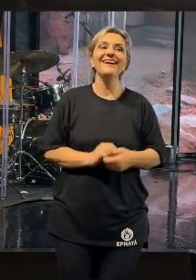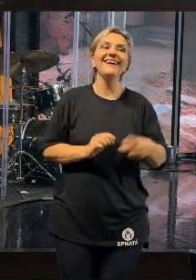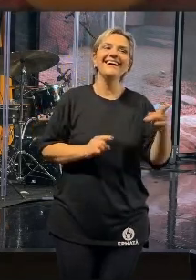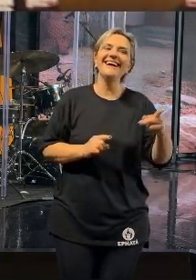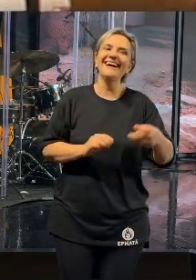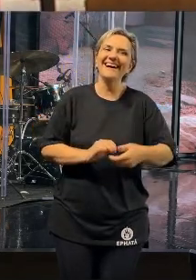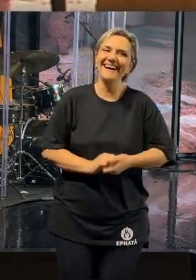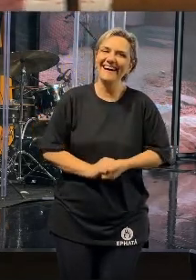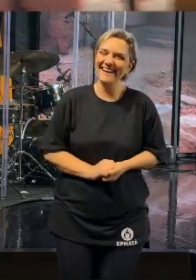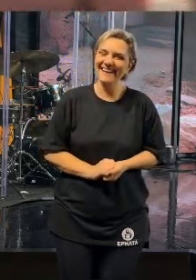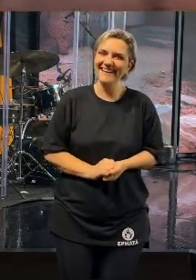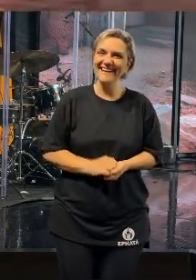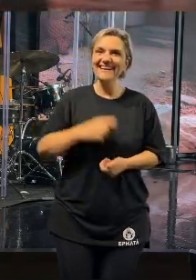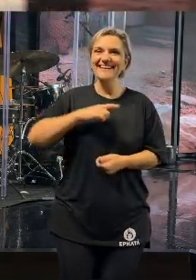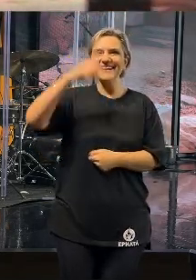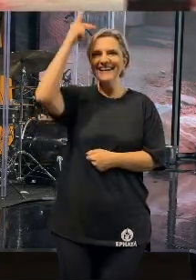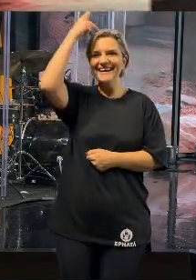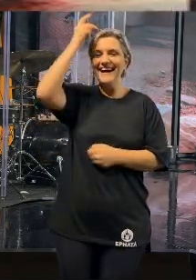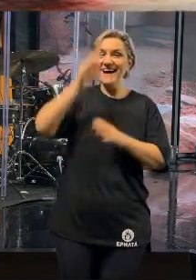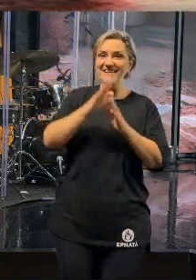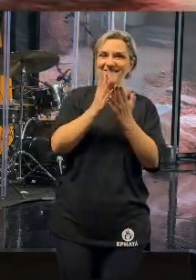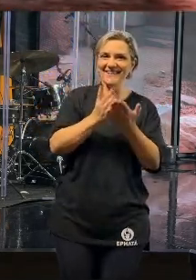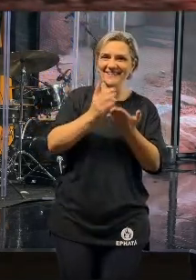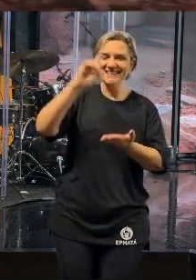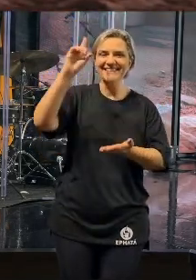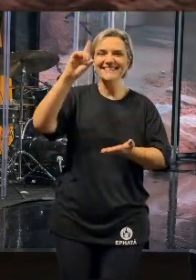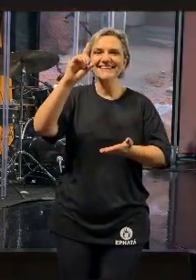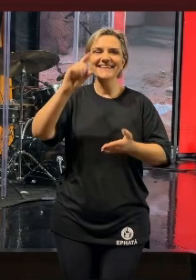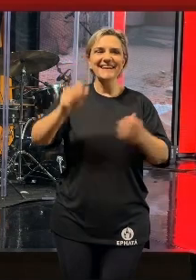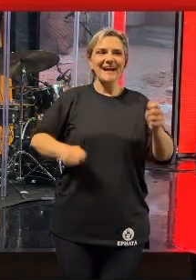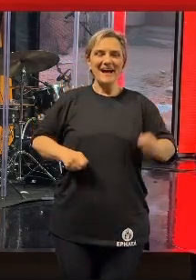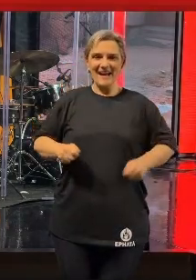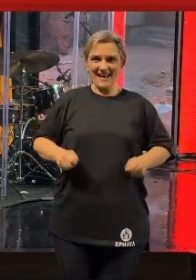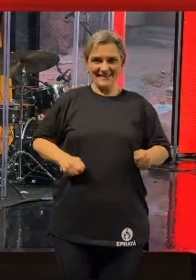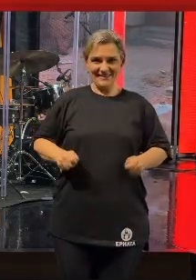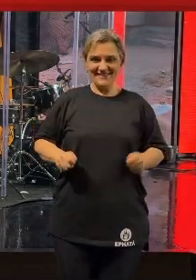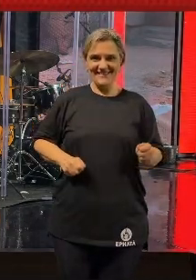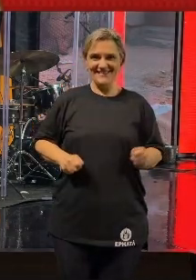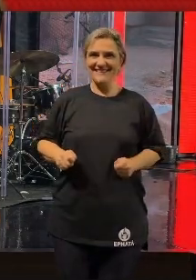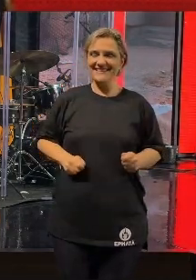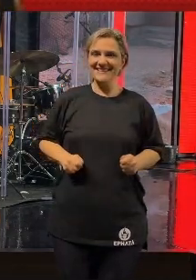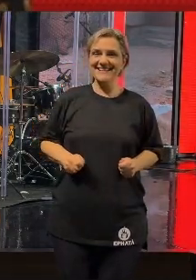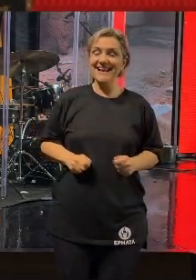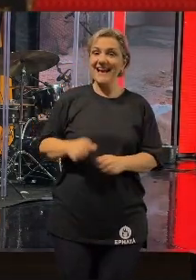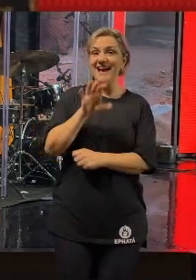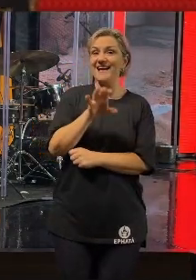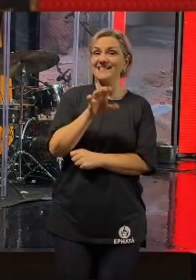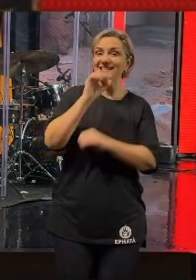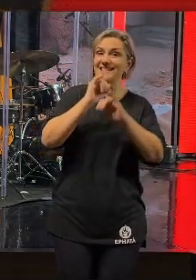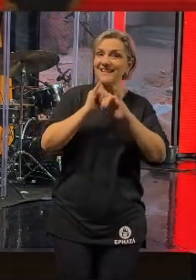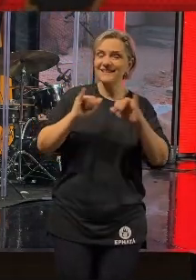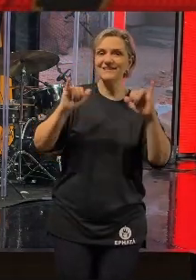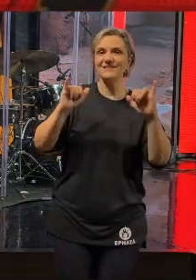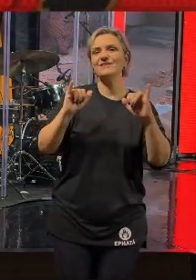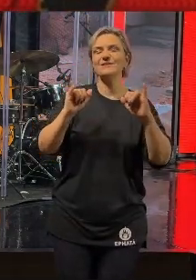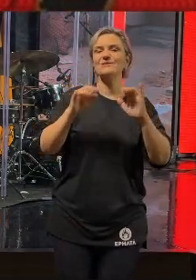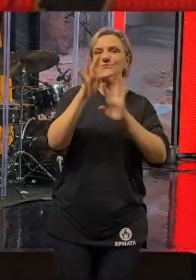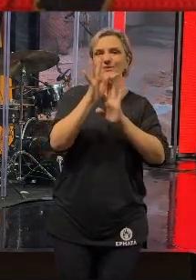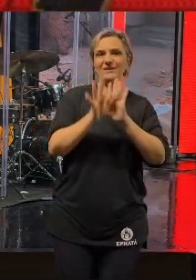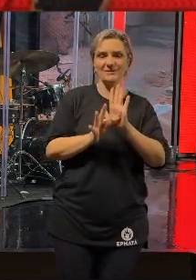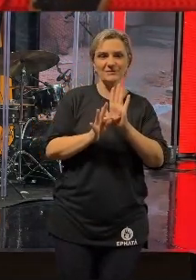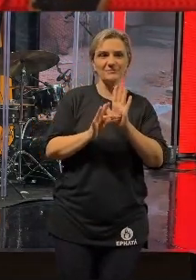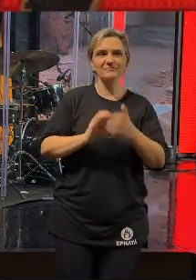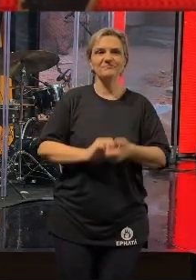tem uma pentecostal lá no fundo. Abre comigo, livro de Atos. Assim diz o